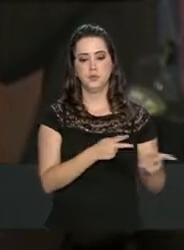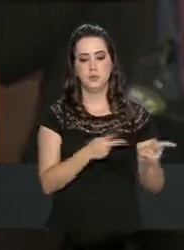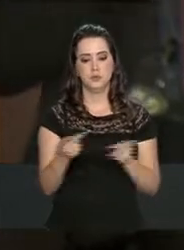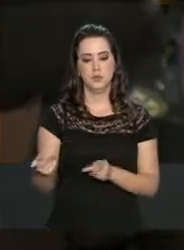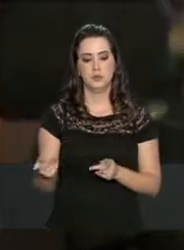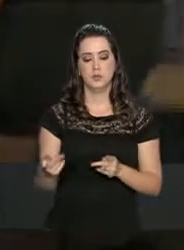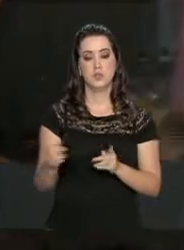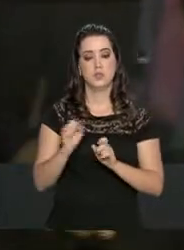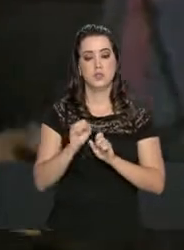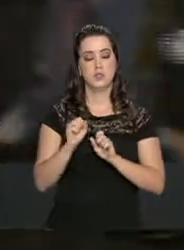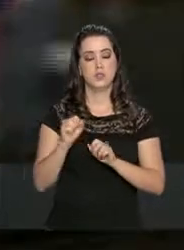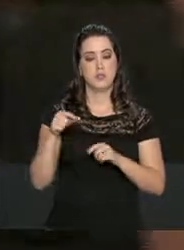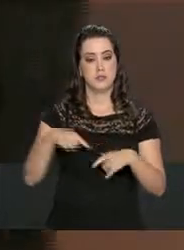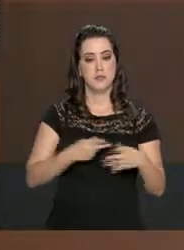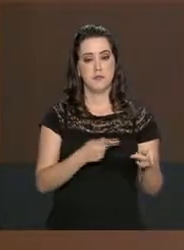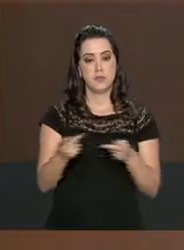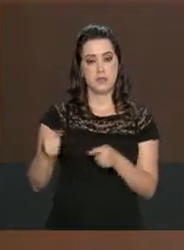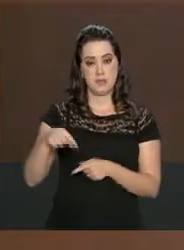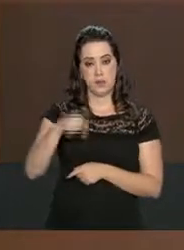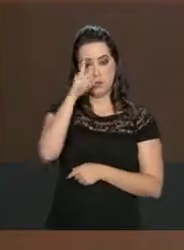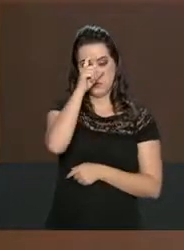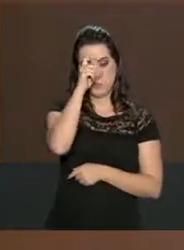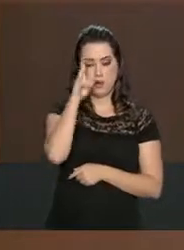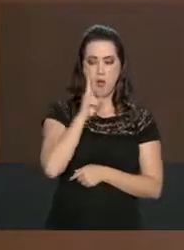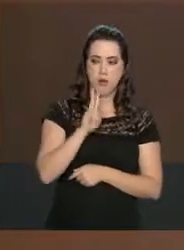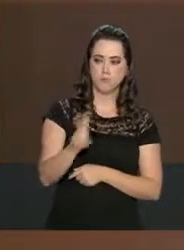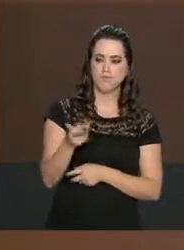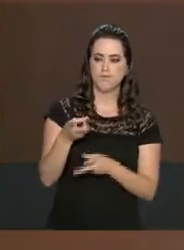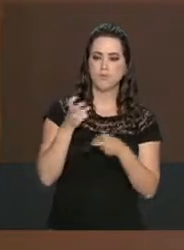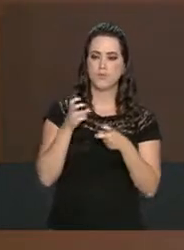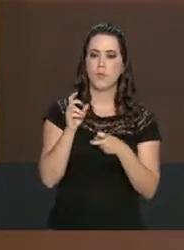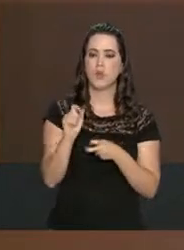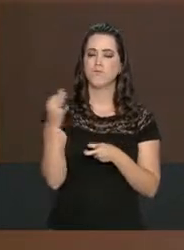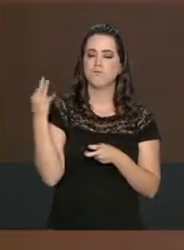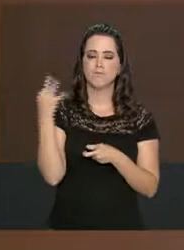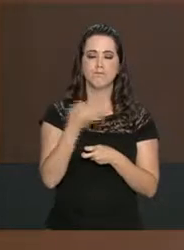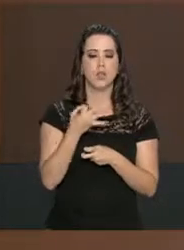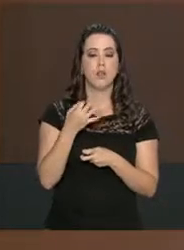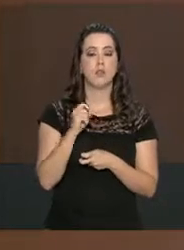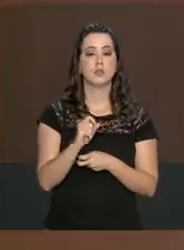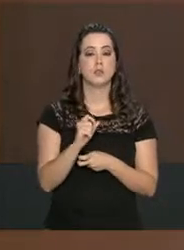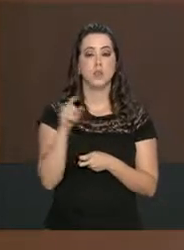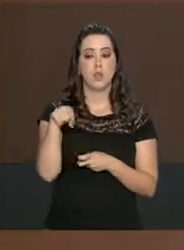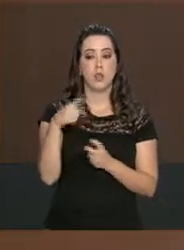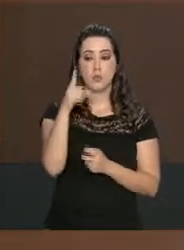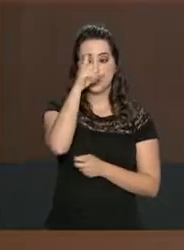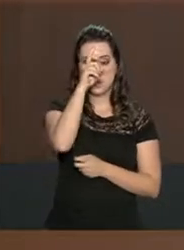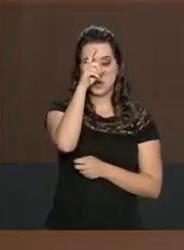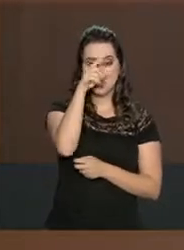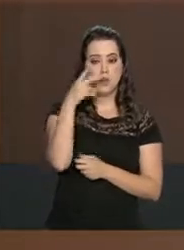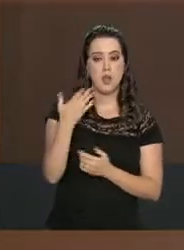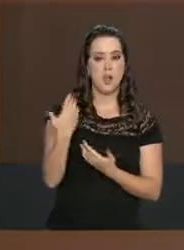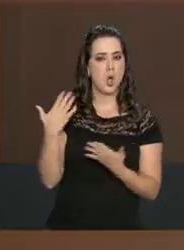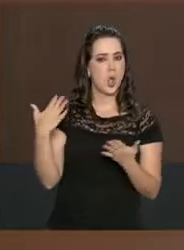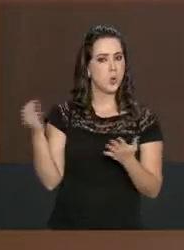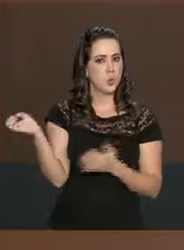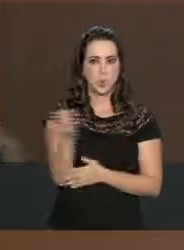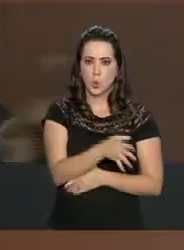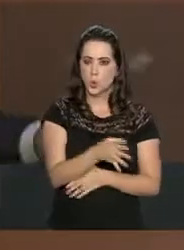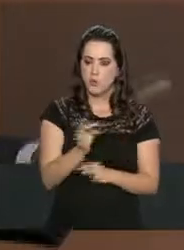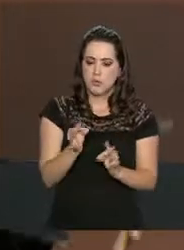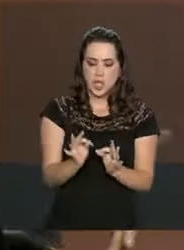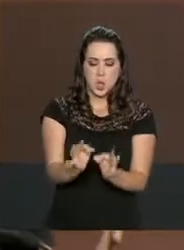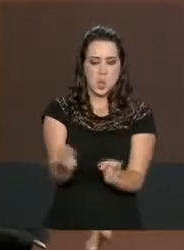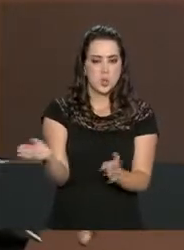o hospital, eu verifico uma coisa fantástica. É que é um hospital público, na verdade, de última geração.